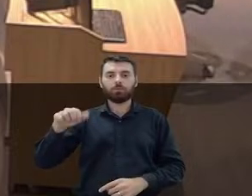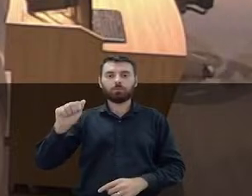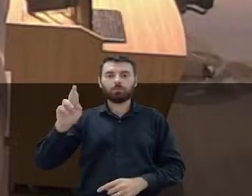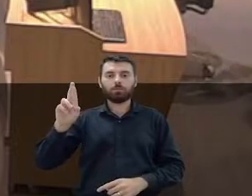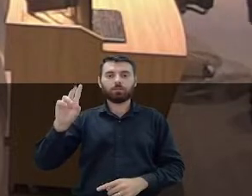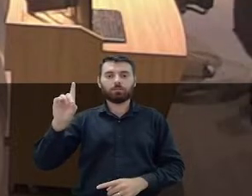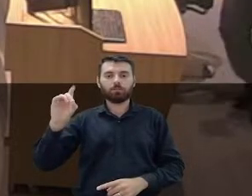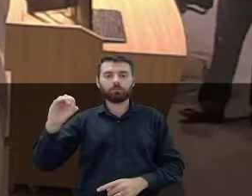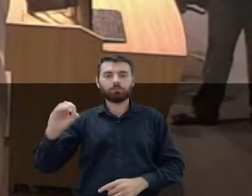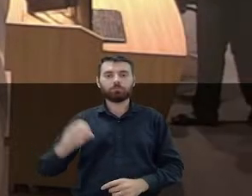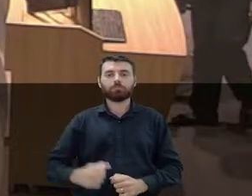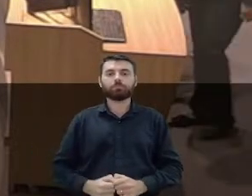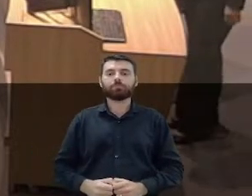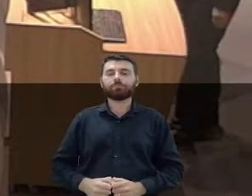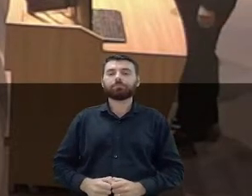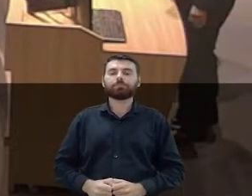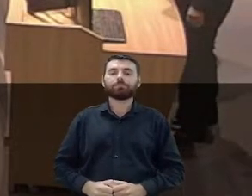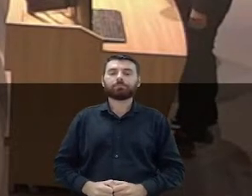da recorrida.